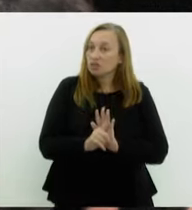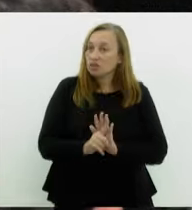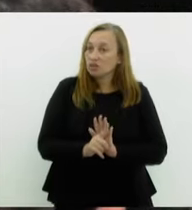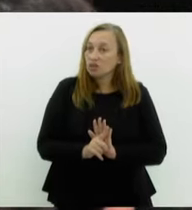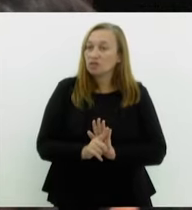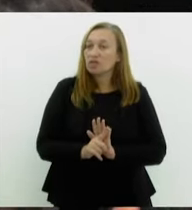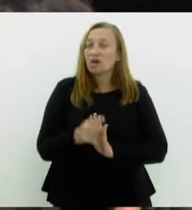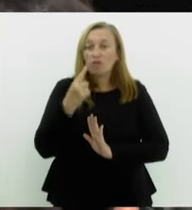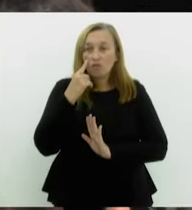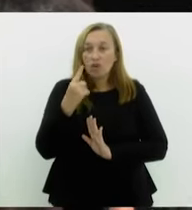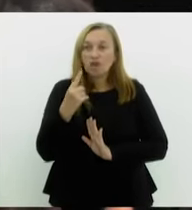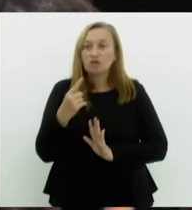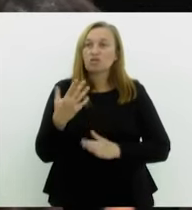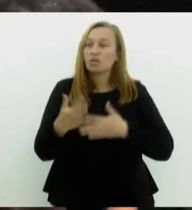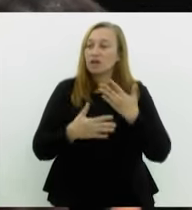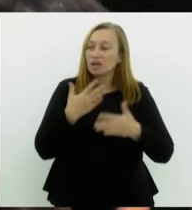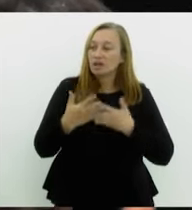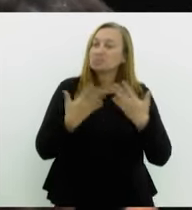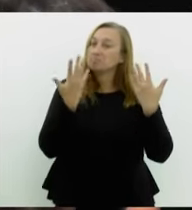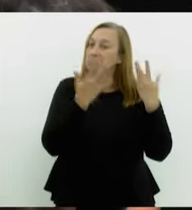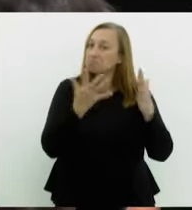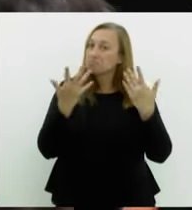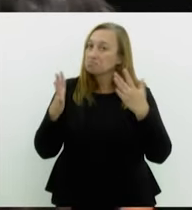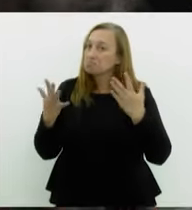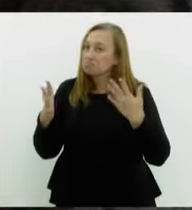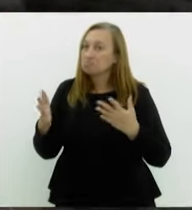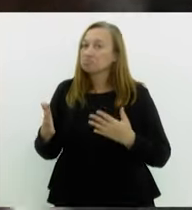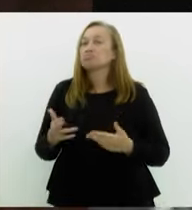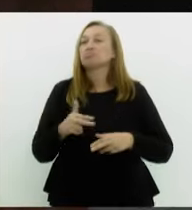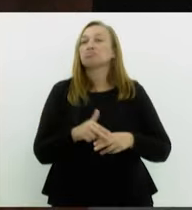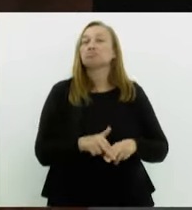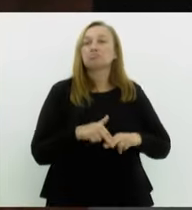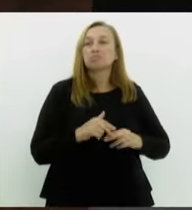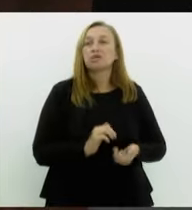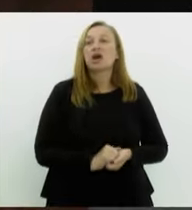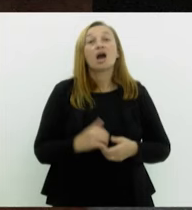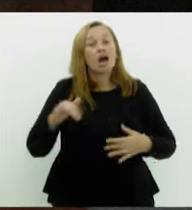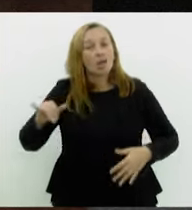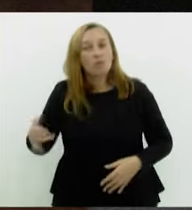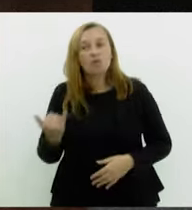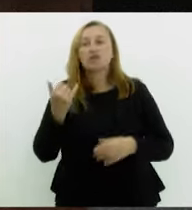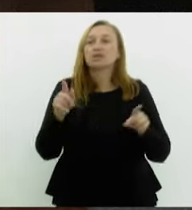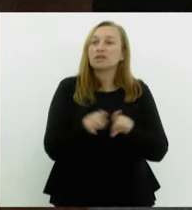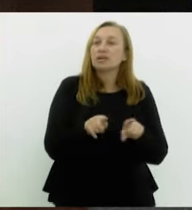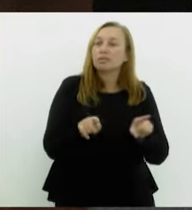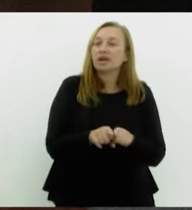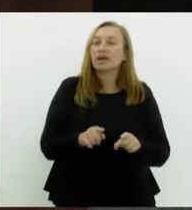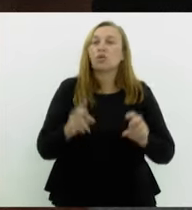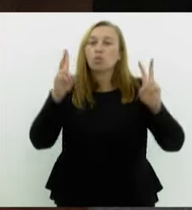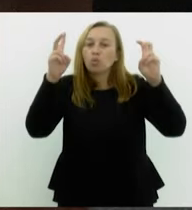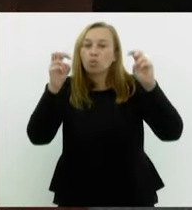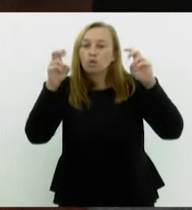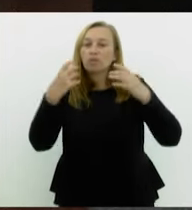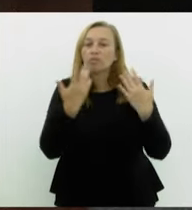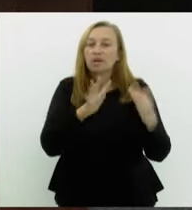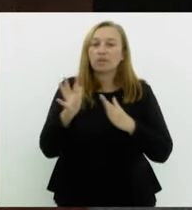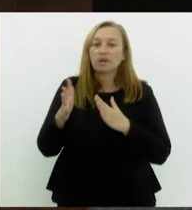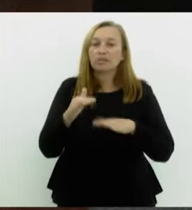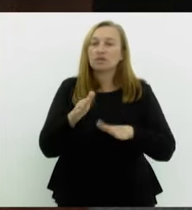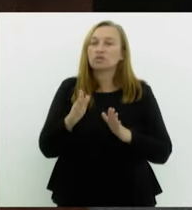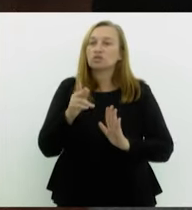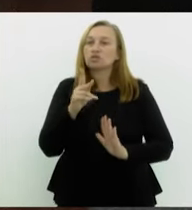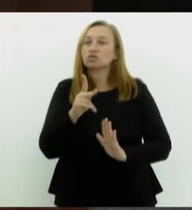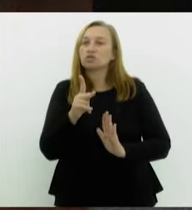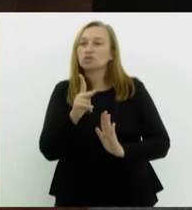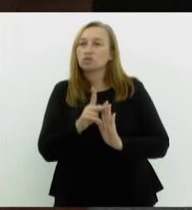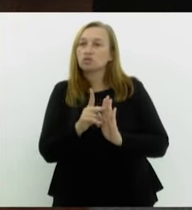vejo assim, com muitos bons olhos e parabenizo Vossa Excelência por isso. E aproveito também o tema para parabenizar os profissionais de